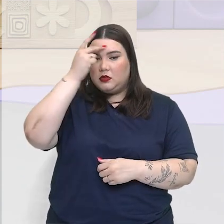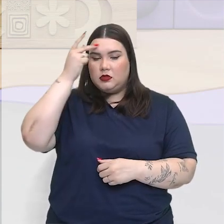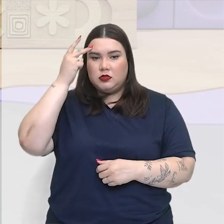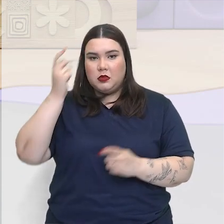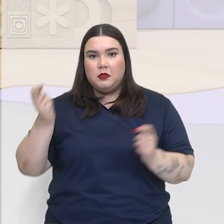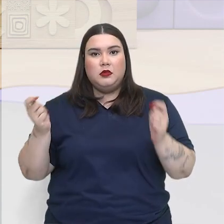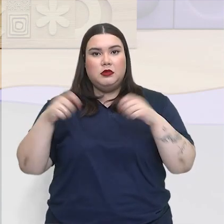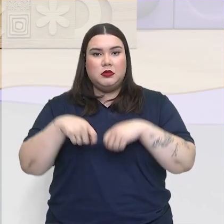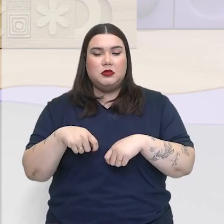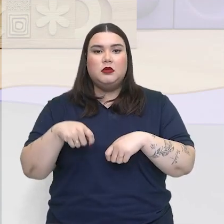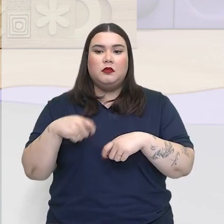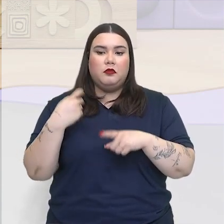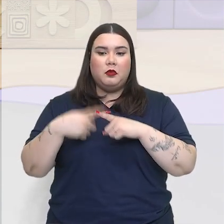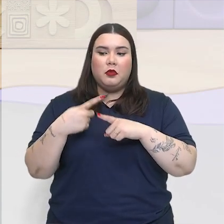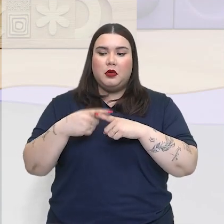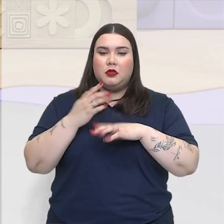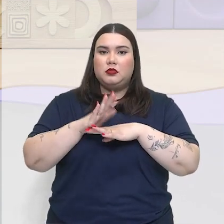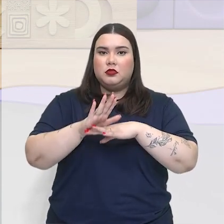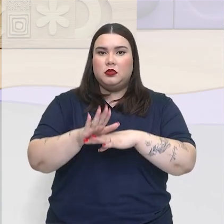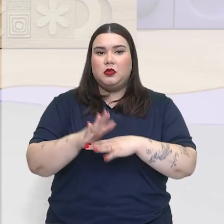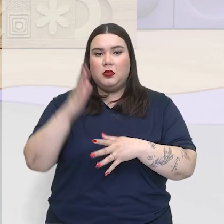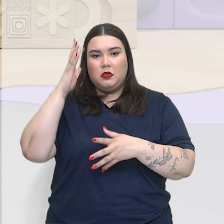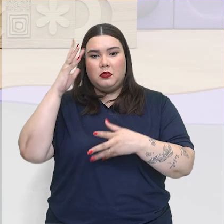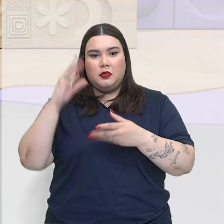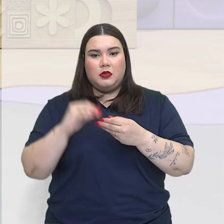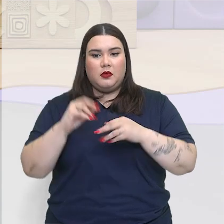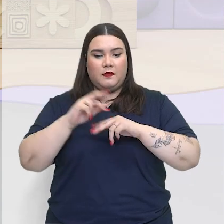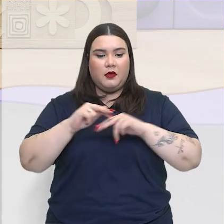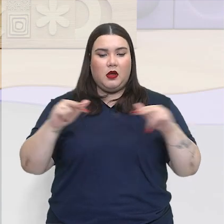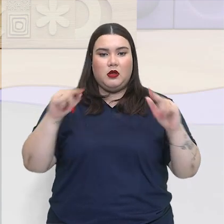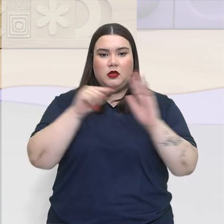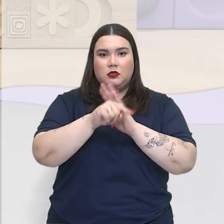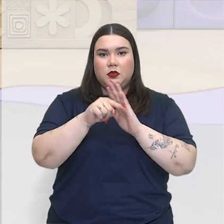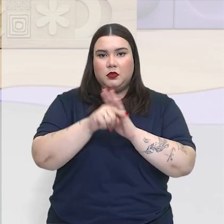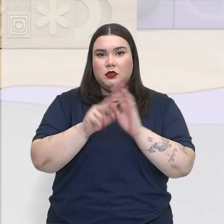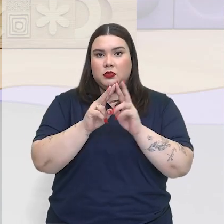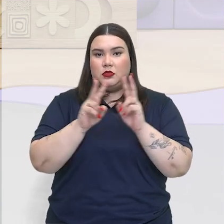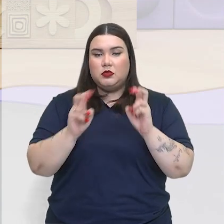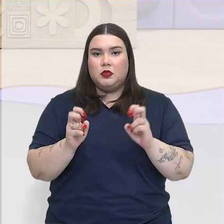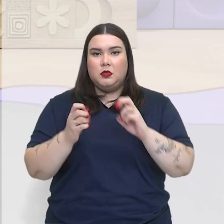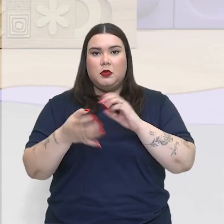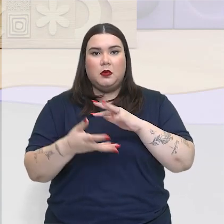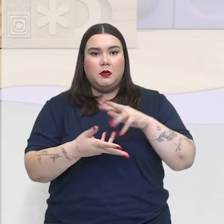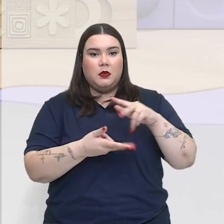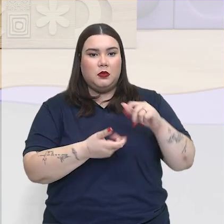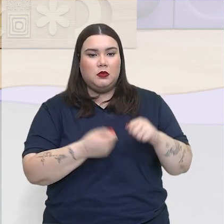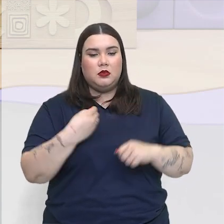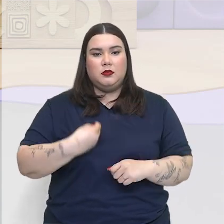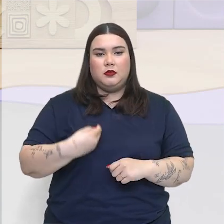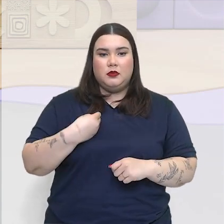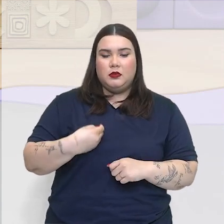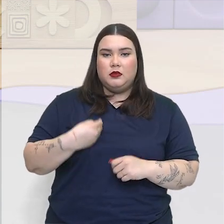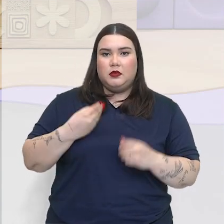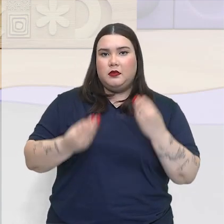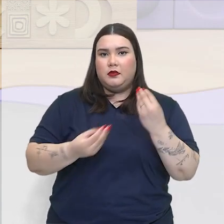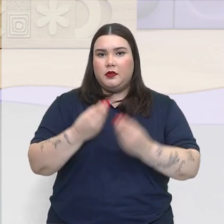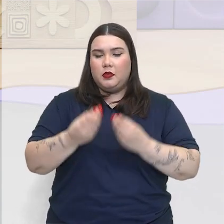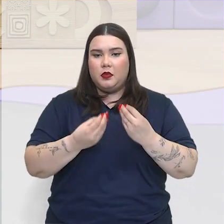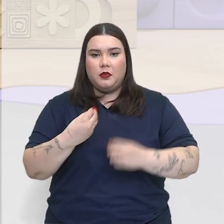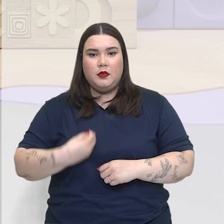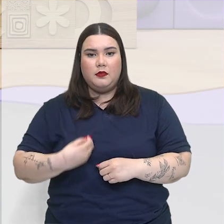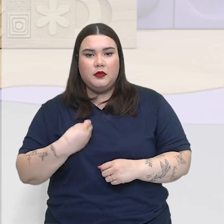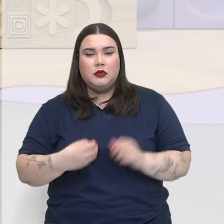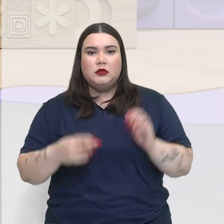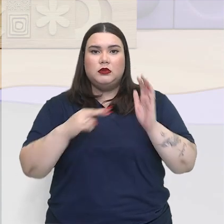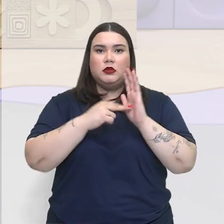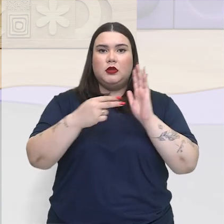pessoas, porque ajuda a responder essas grandes perguntas da humanidade. Sobre a nossa existência,